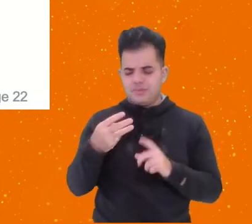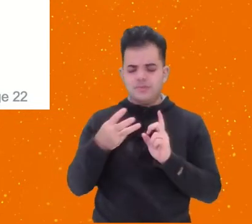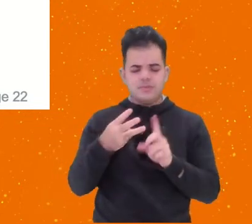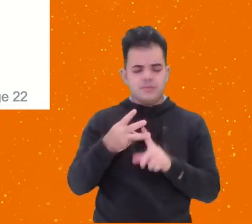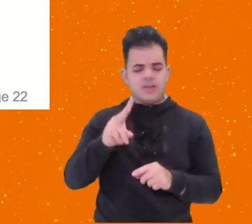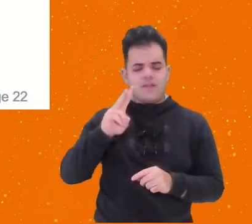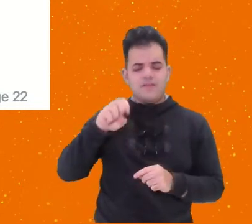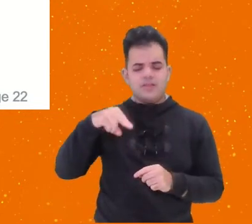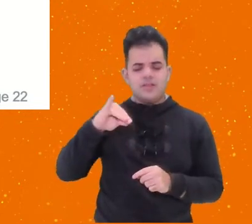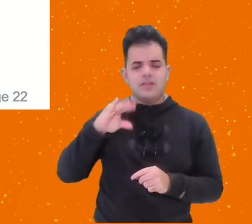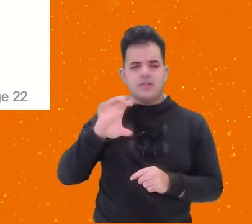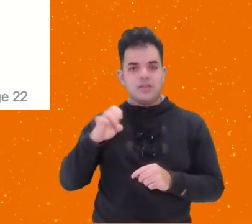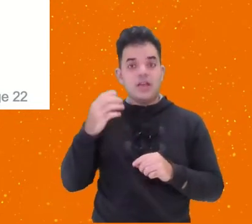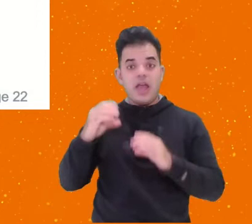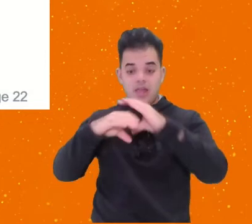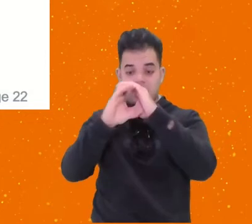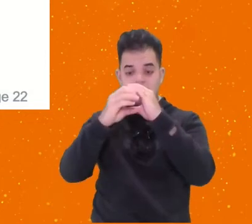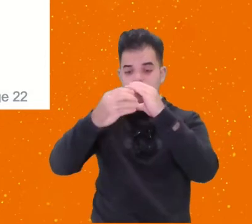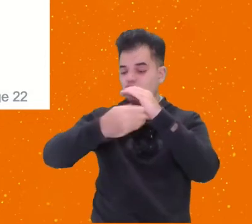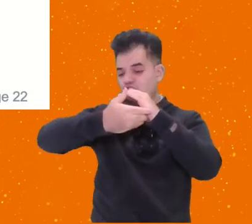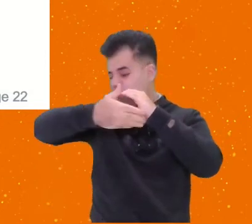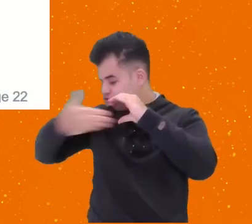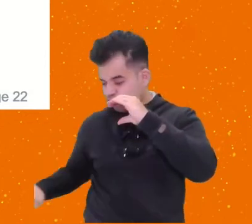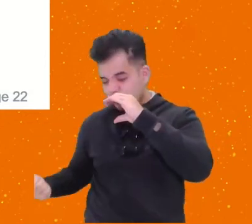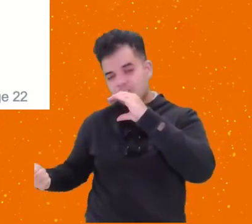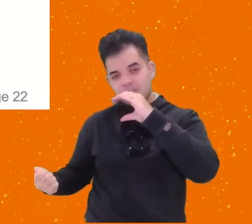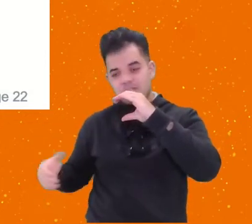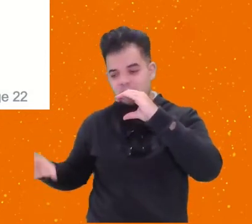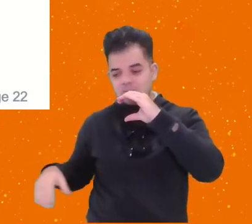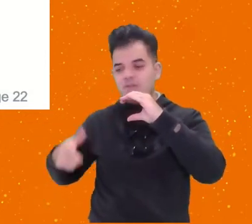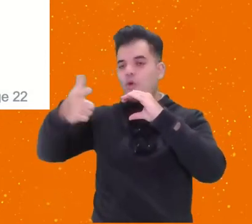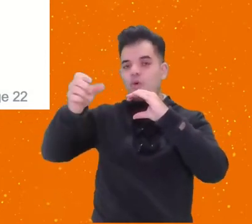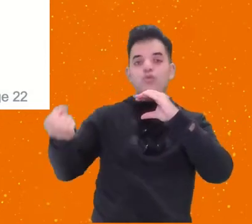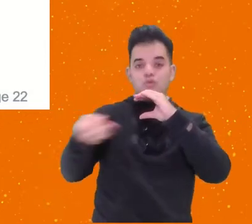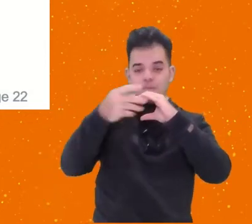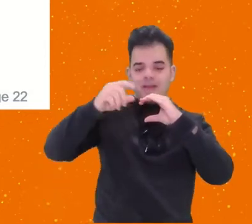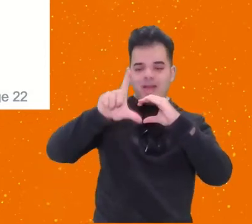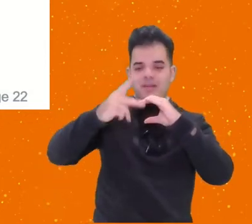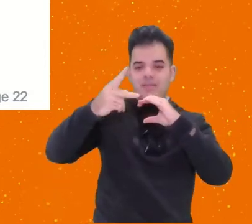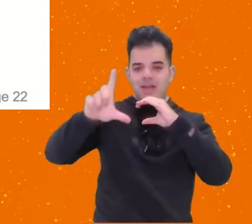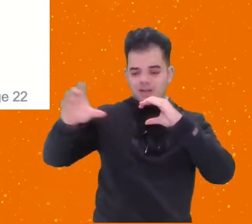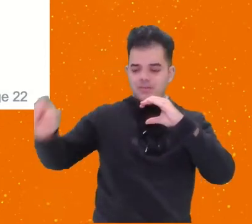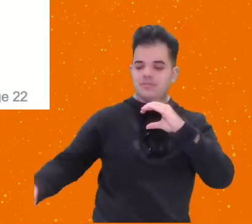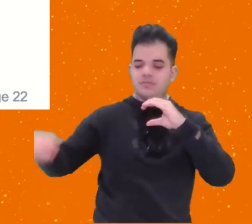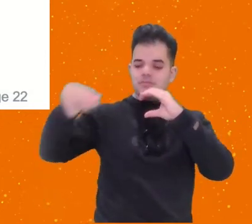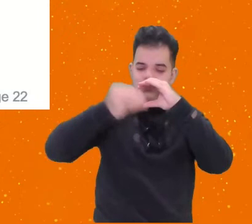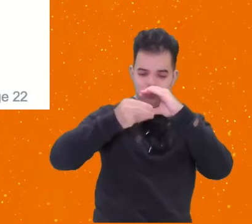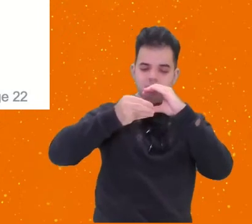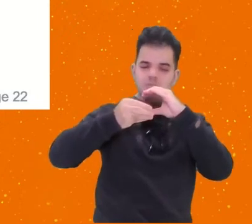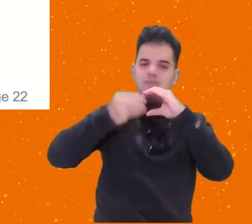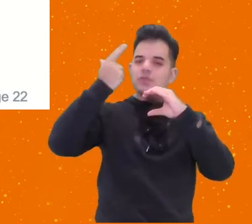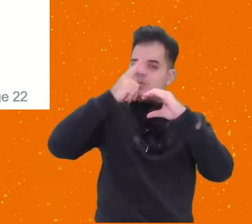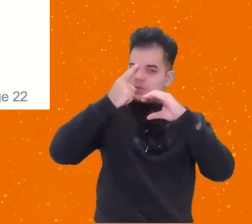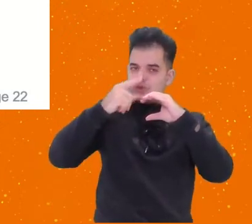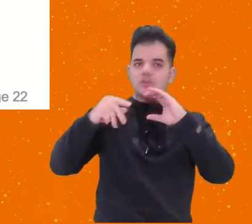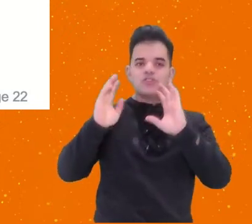você tira o bocal, por exemplo, da Venice, já quem está aí falando da Sony, né? Tira o bocal da Venice, põe um bocal LPL, tem locadora que